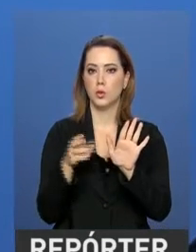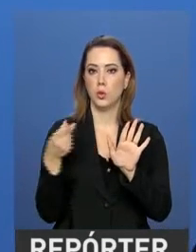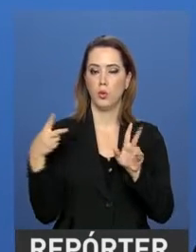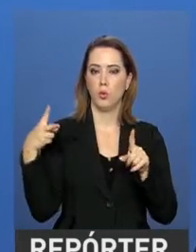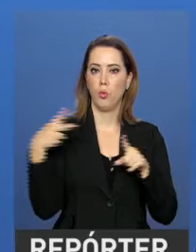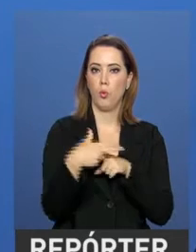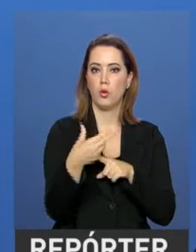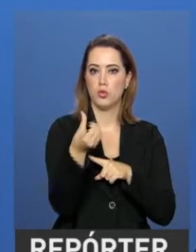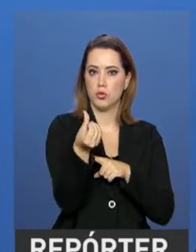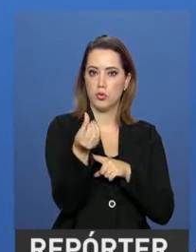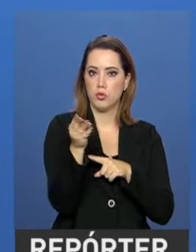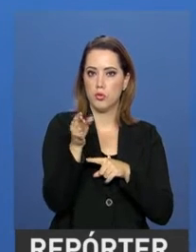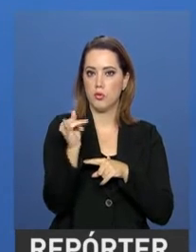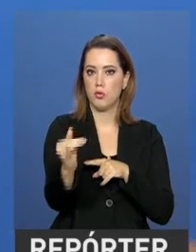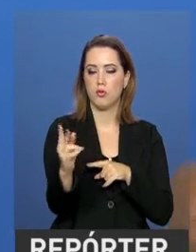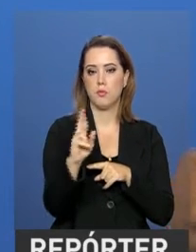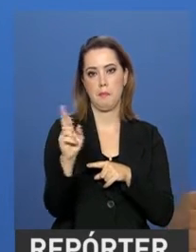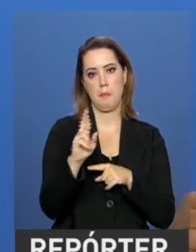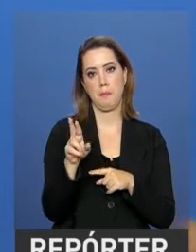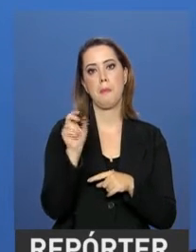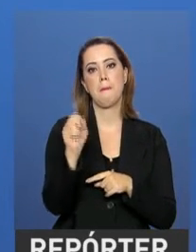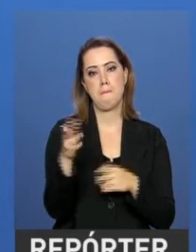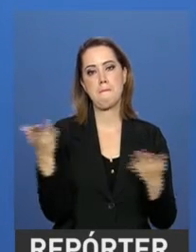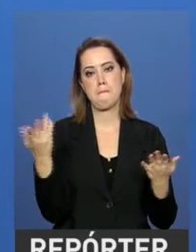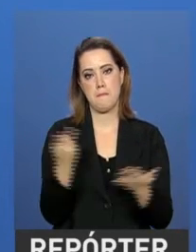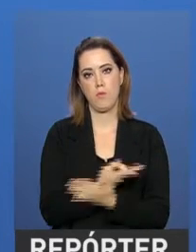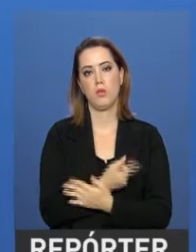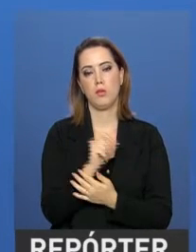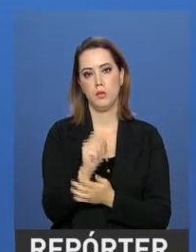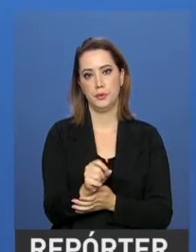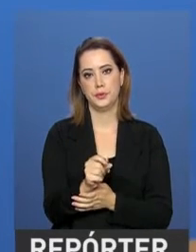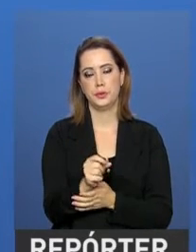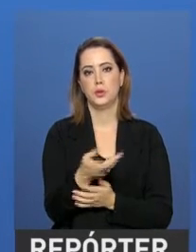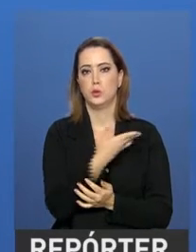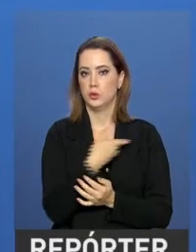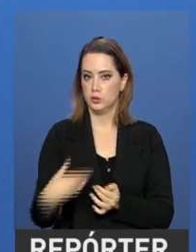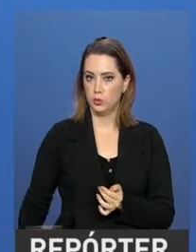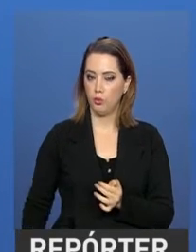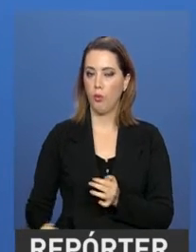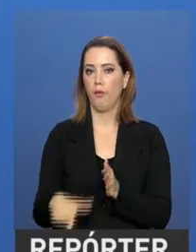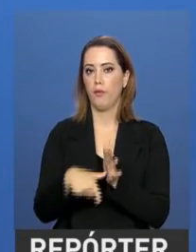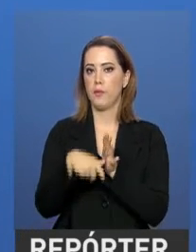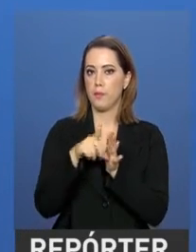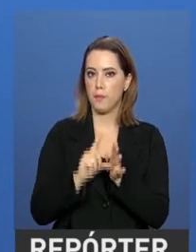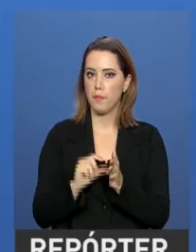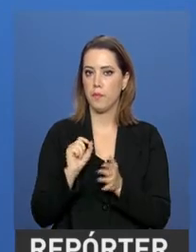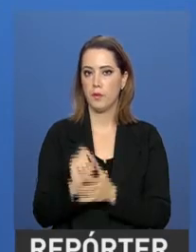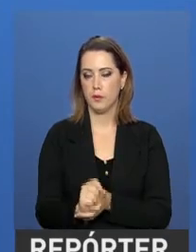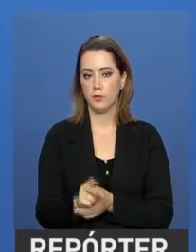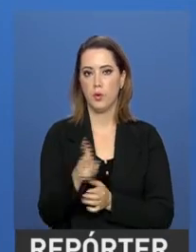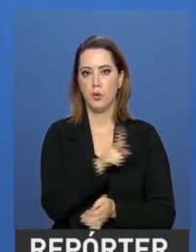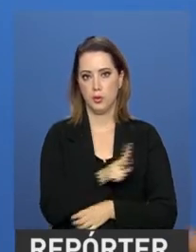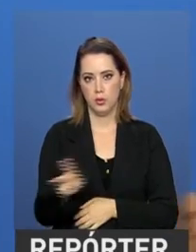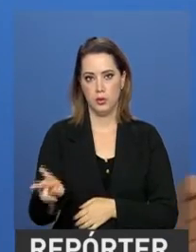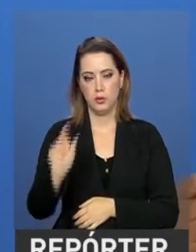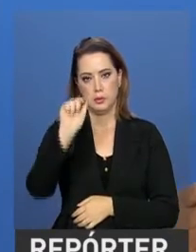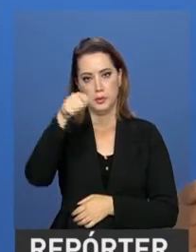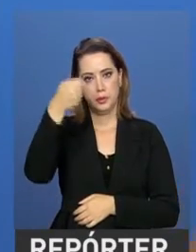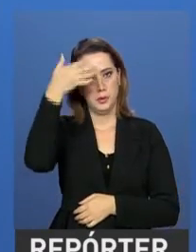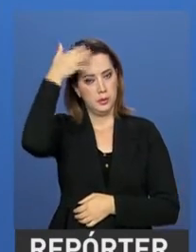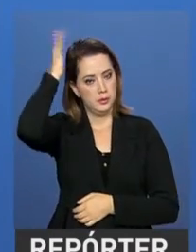pouco mais de 6 bilhões de reais que foi praticado pela gestão anterior o presidente temer